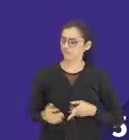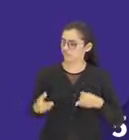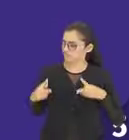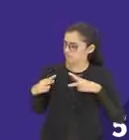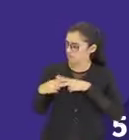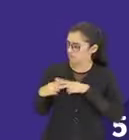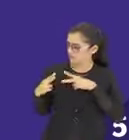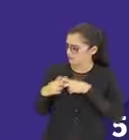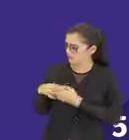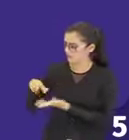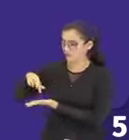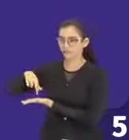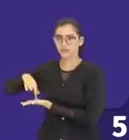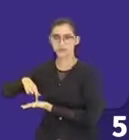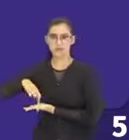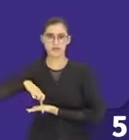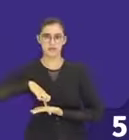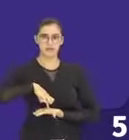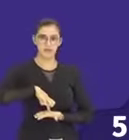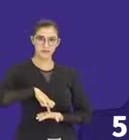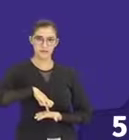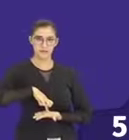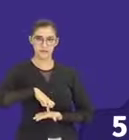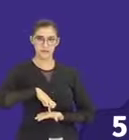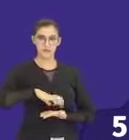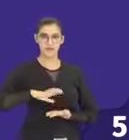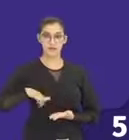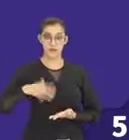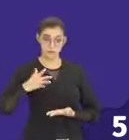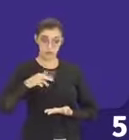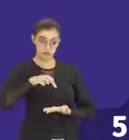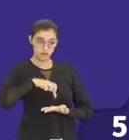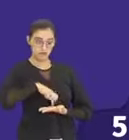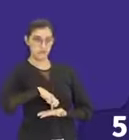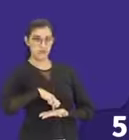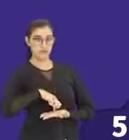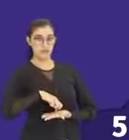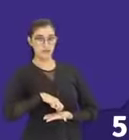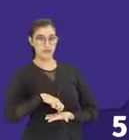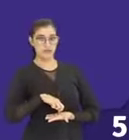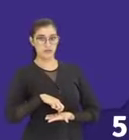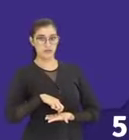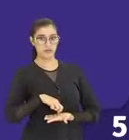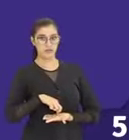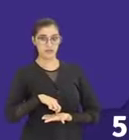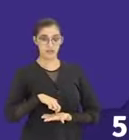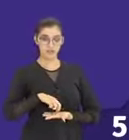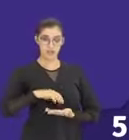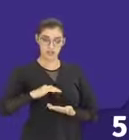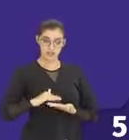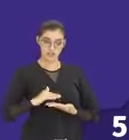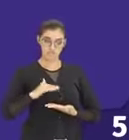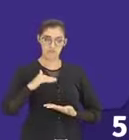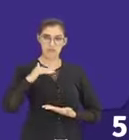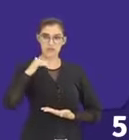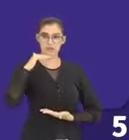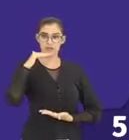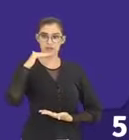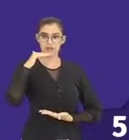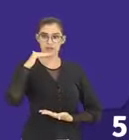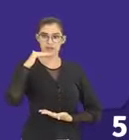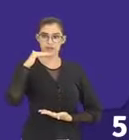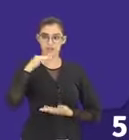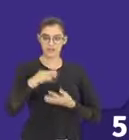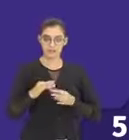aqui com o Saci Pererê. O Saci Pererê, ele tá sendo medido por um equipamento científico. Aqui, ó.